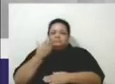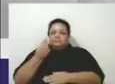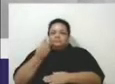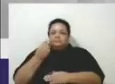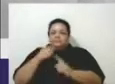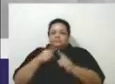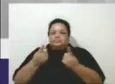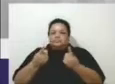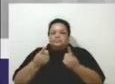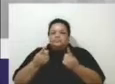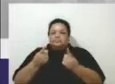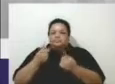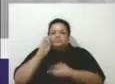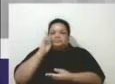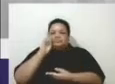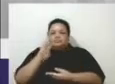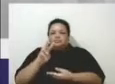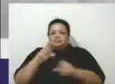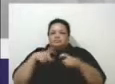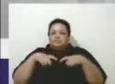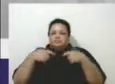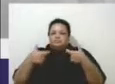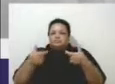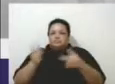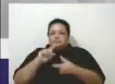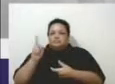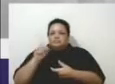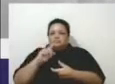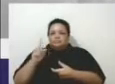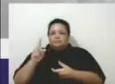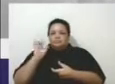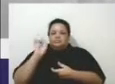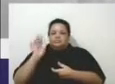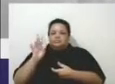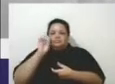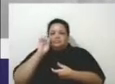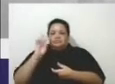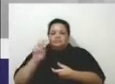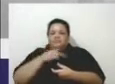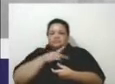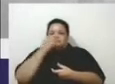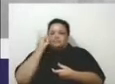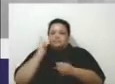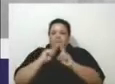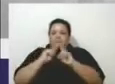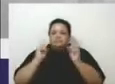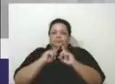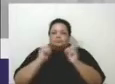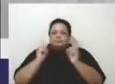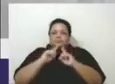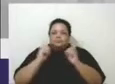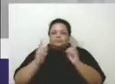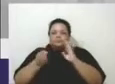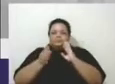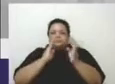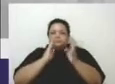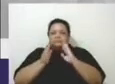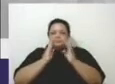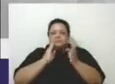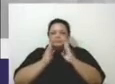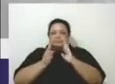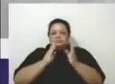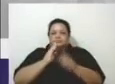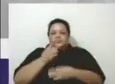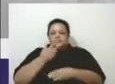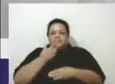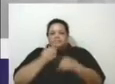ação a gente não vê as pessoas fazendo a gente só vê as pessoas falando é muito fácil né vai lá pro Facebook joga nas costas do outro